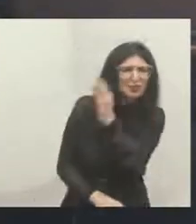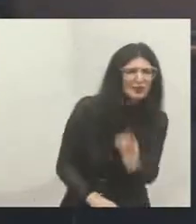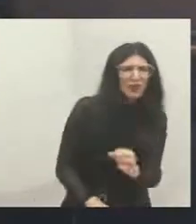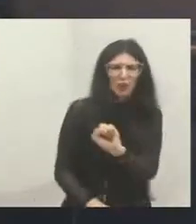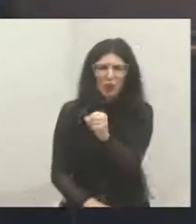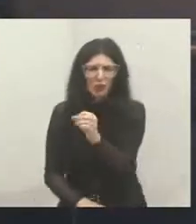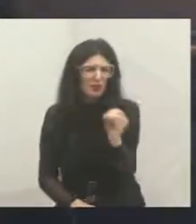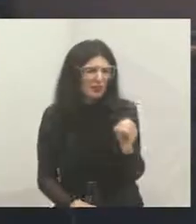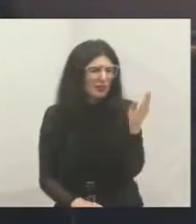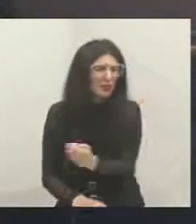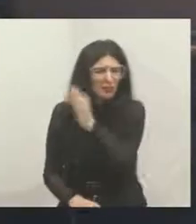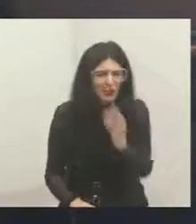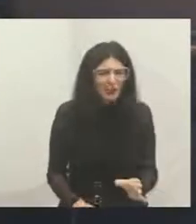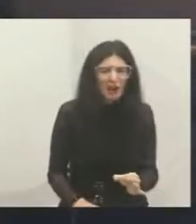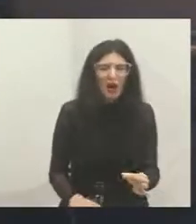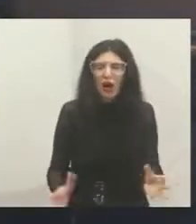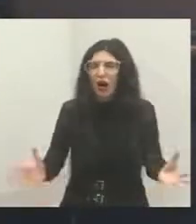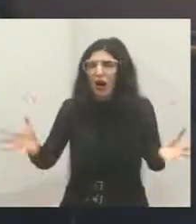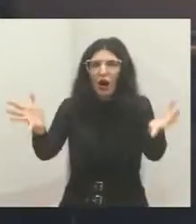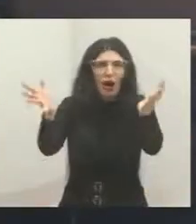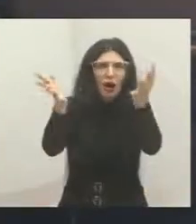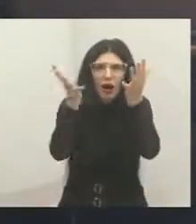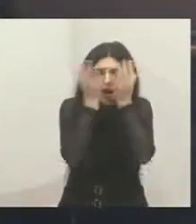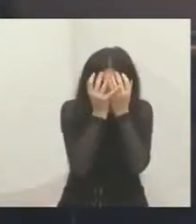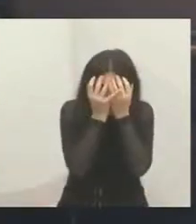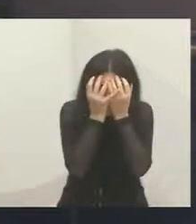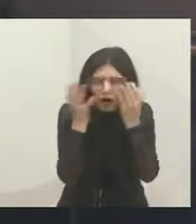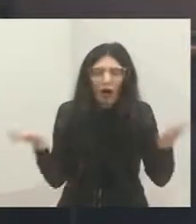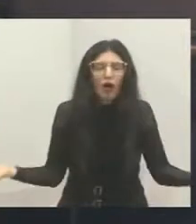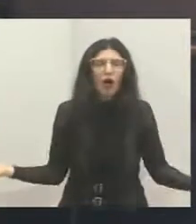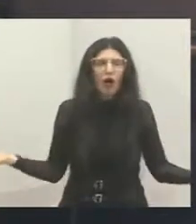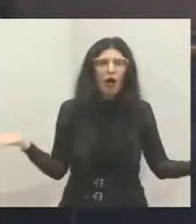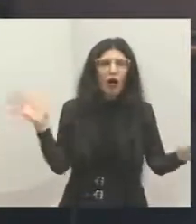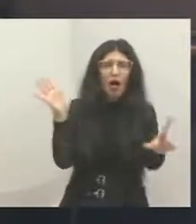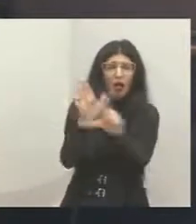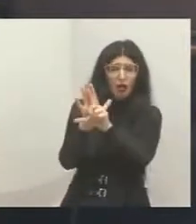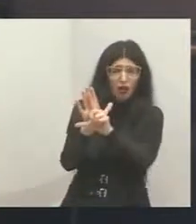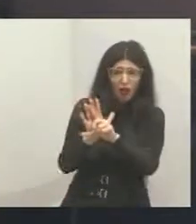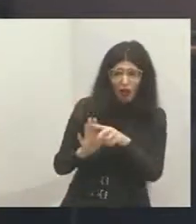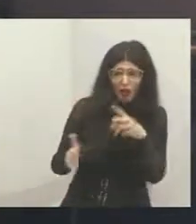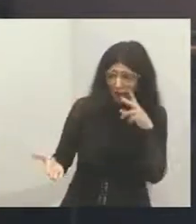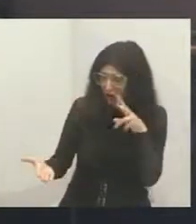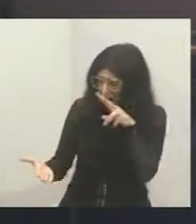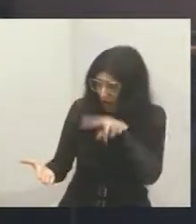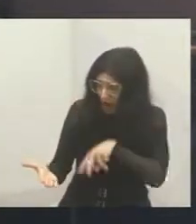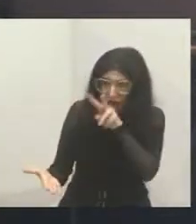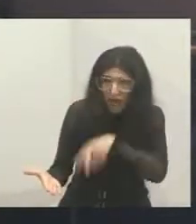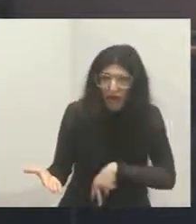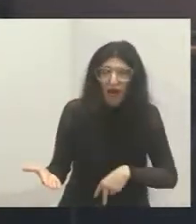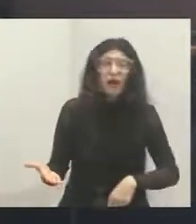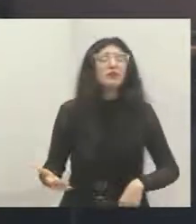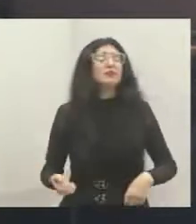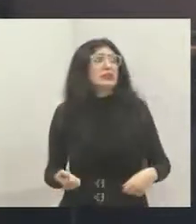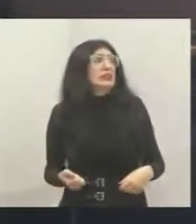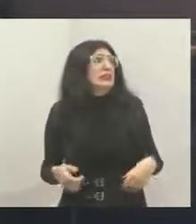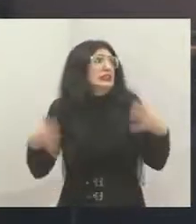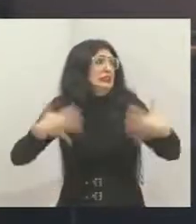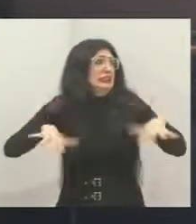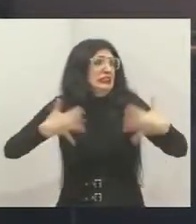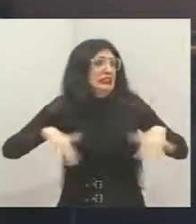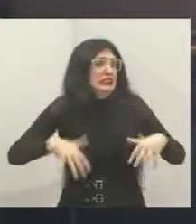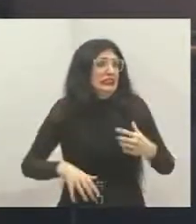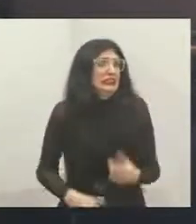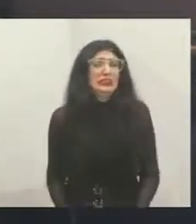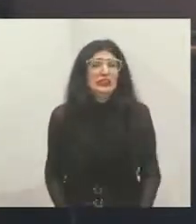a folha. Aí a própria lei fala, quando estoura a folha, você tem que demitir comissionado, você tem